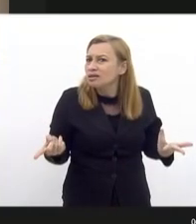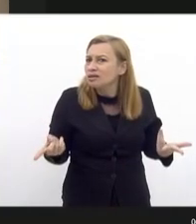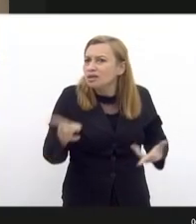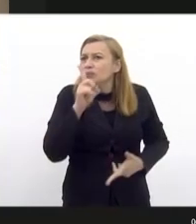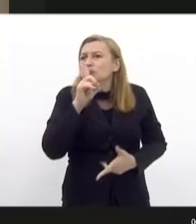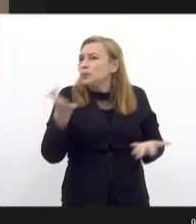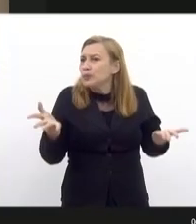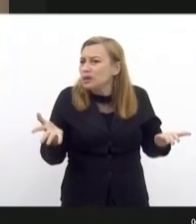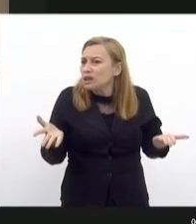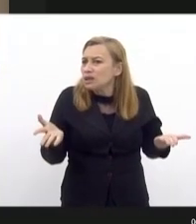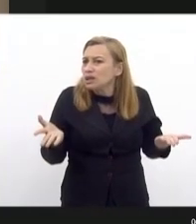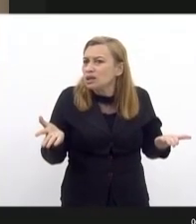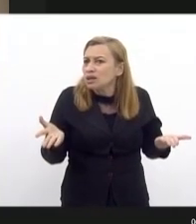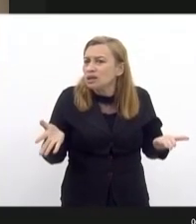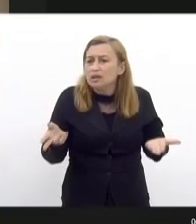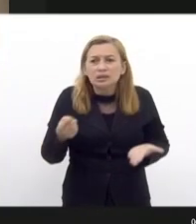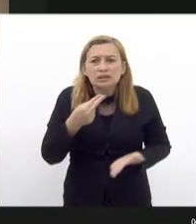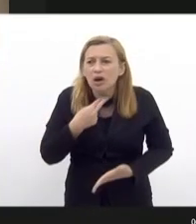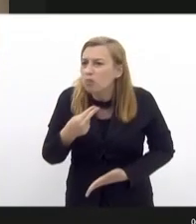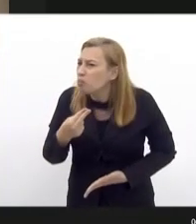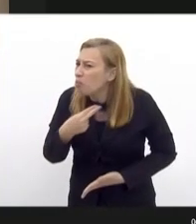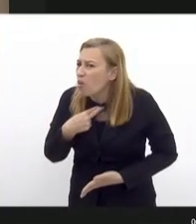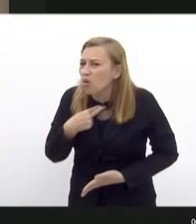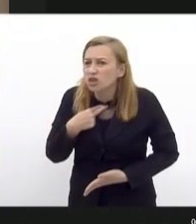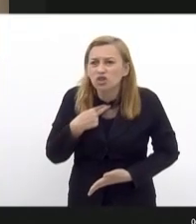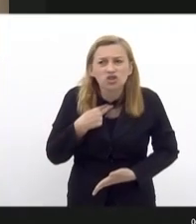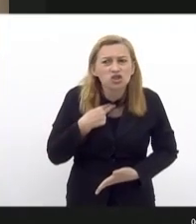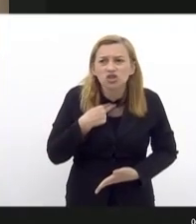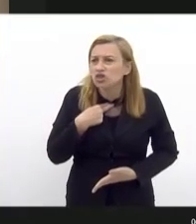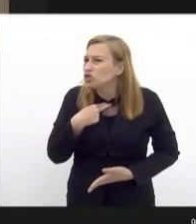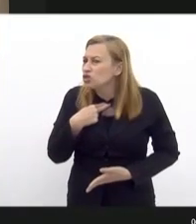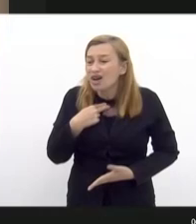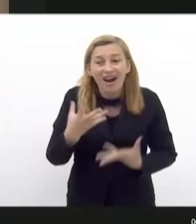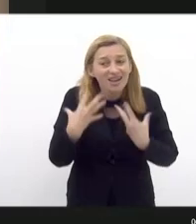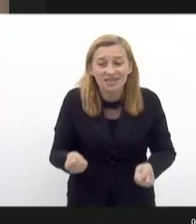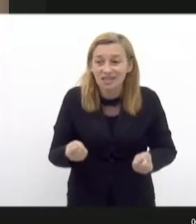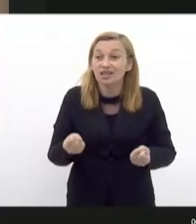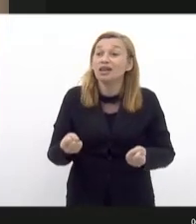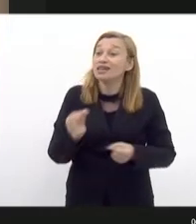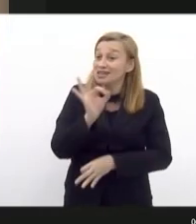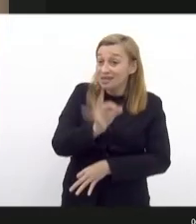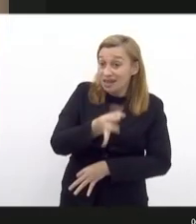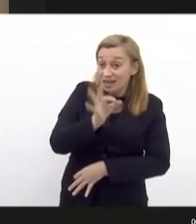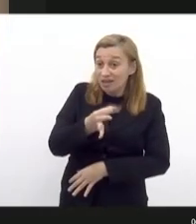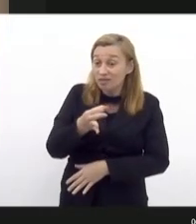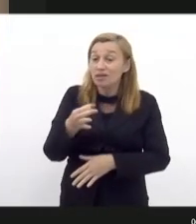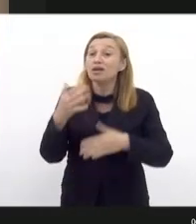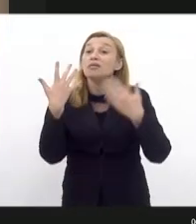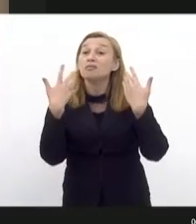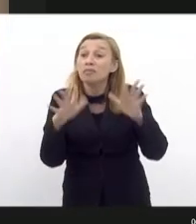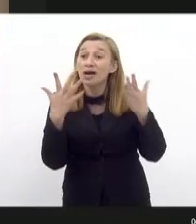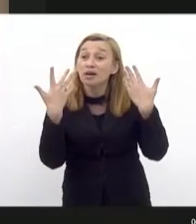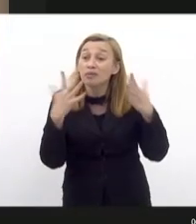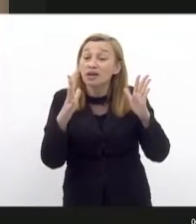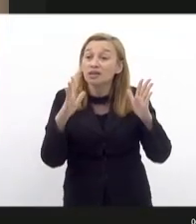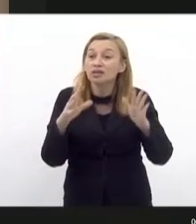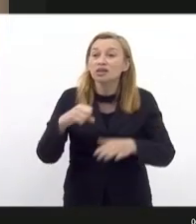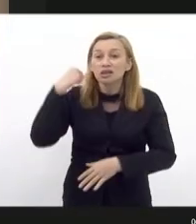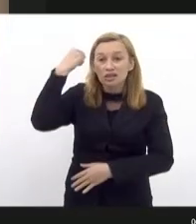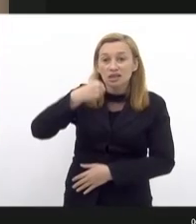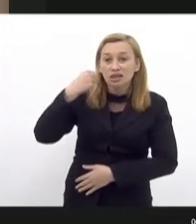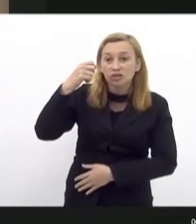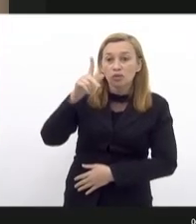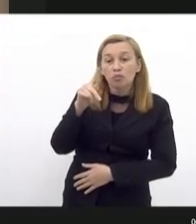ficando calados. A gente não pode mais literalmente aceitar. E publicamente quero dar parabenizar o senador